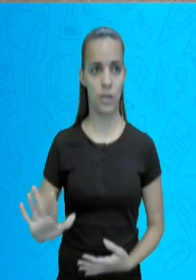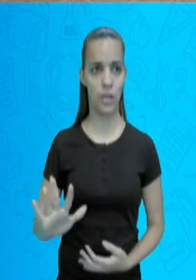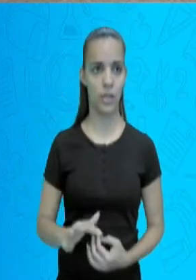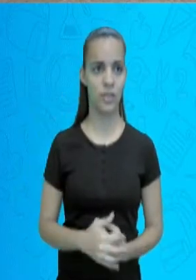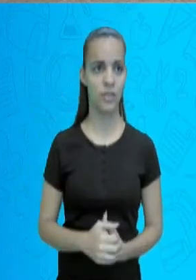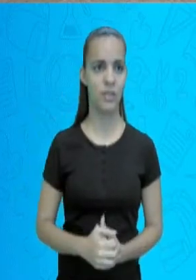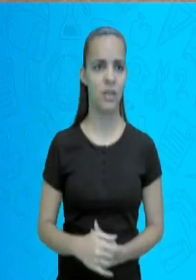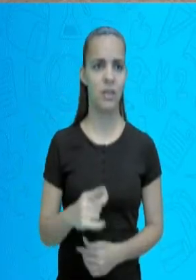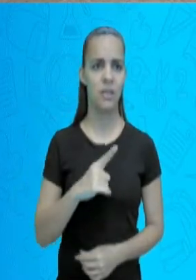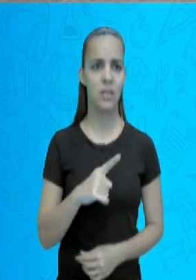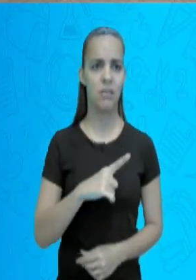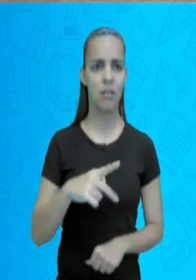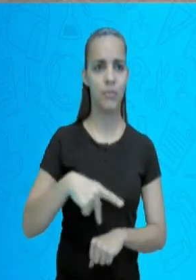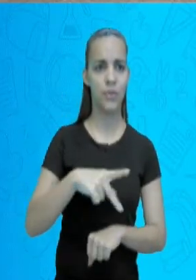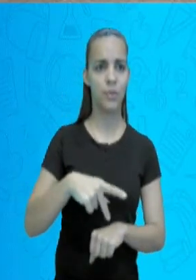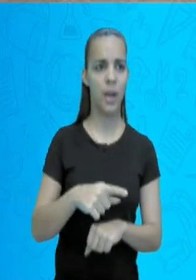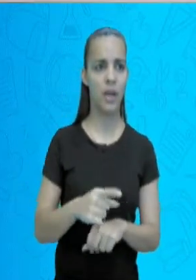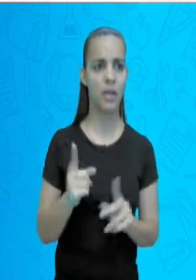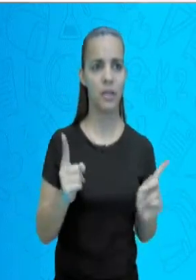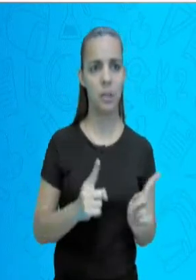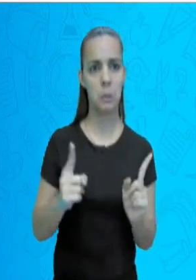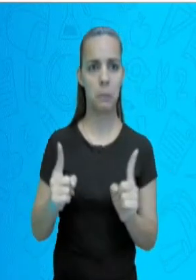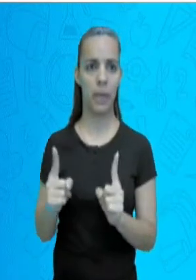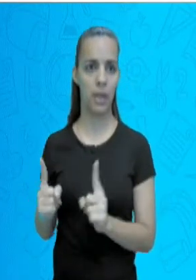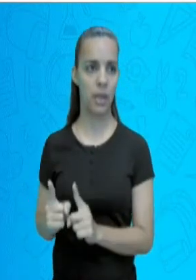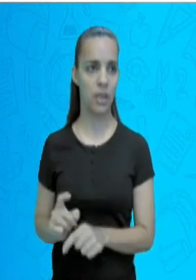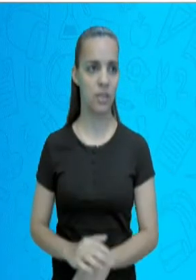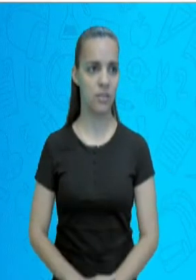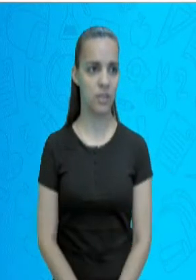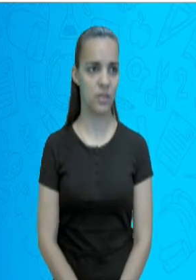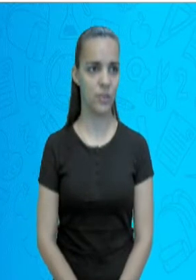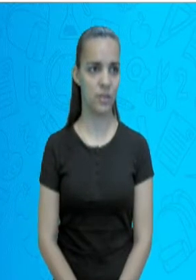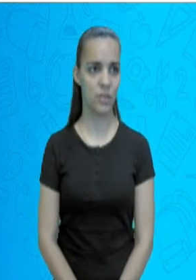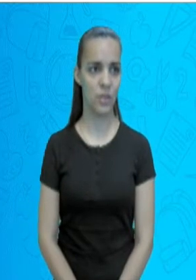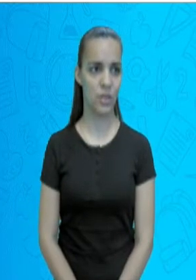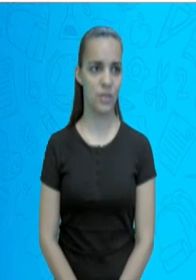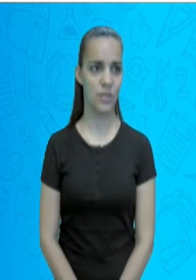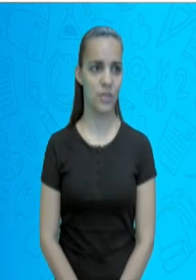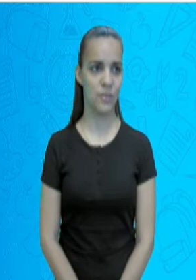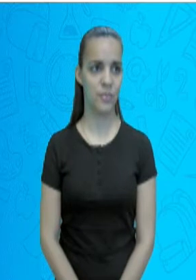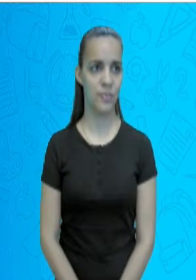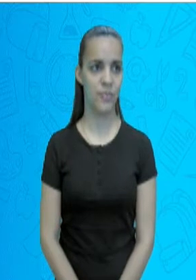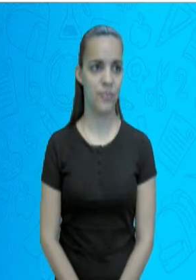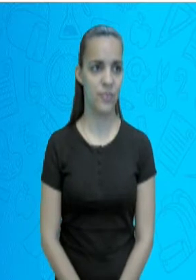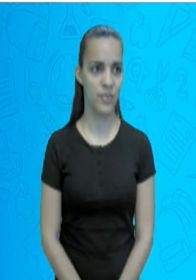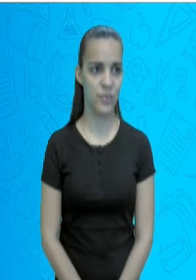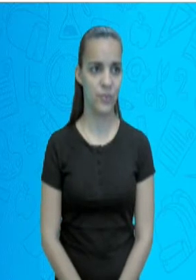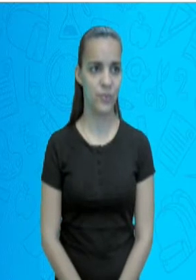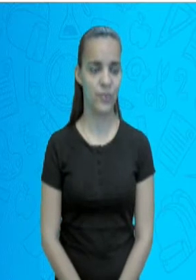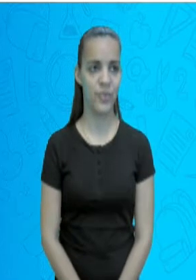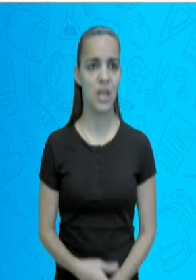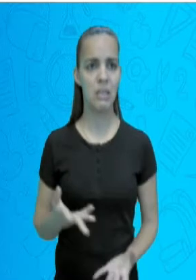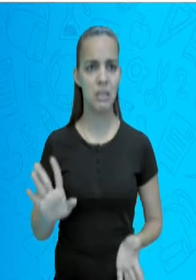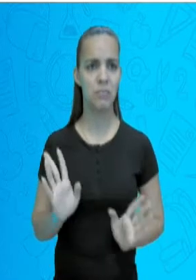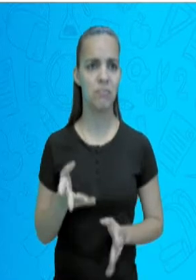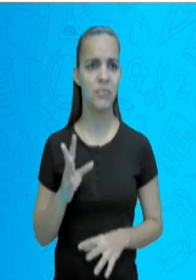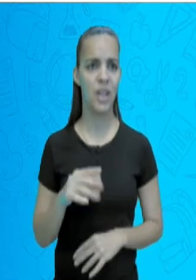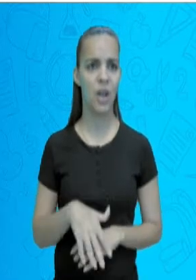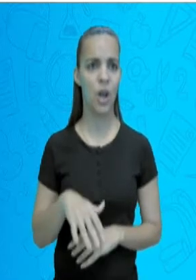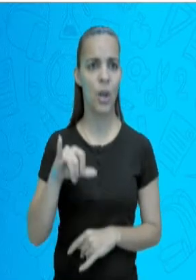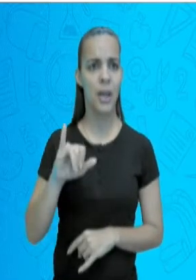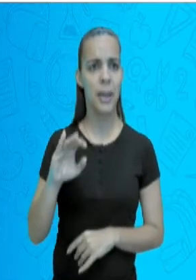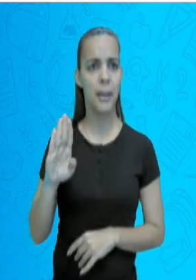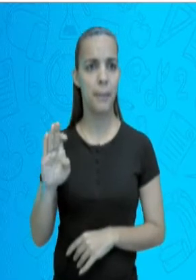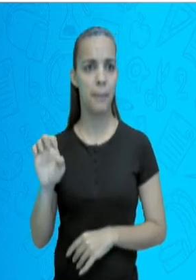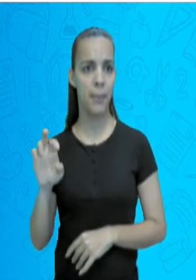várias penínsulas. A Península Ibérica, você já deve ter estudado muito sobre ela na história, né?